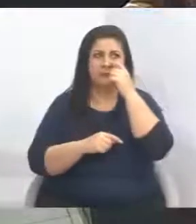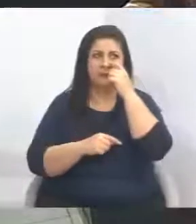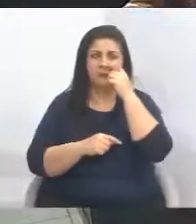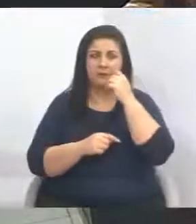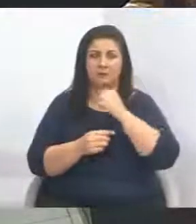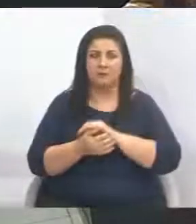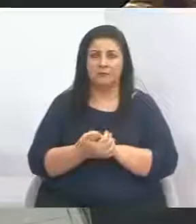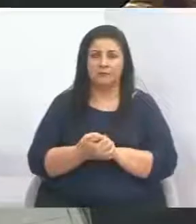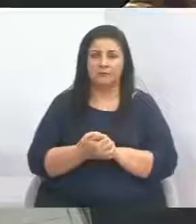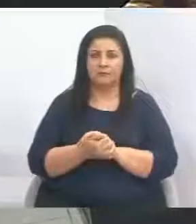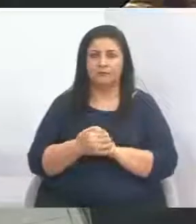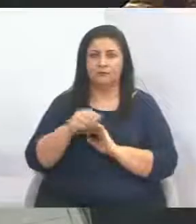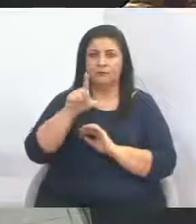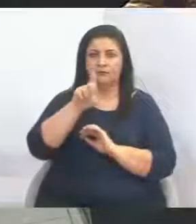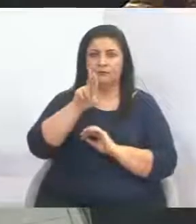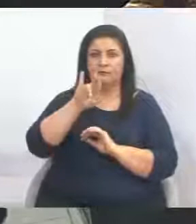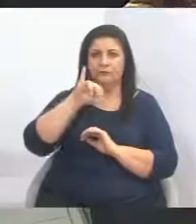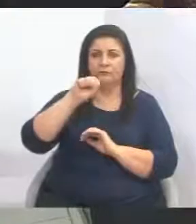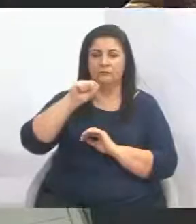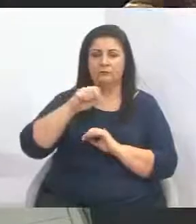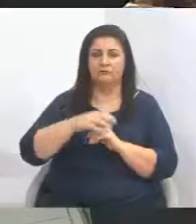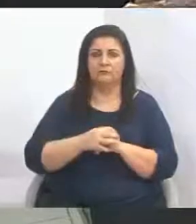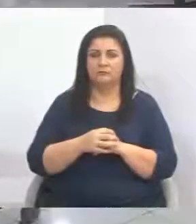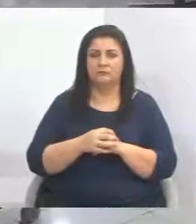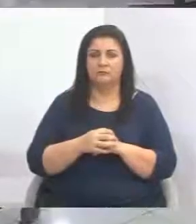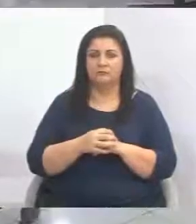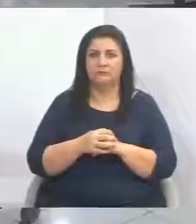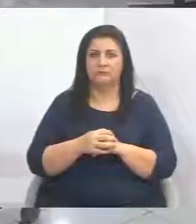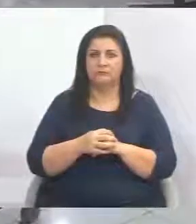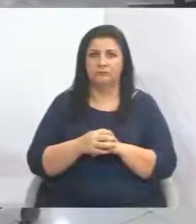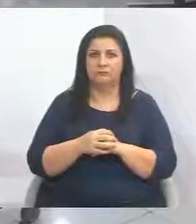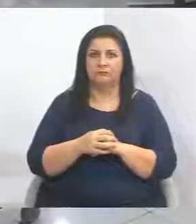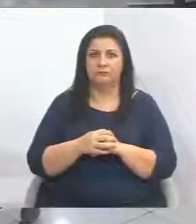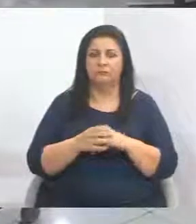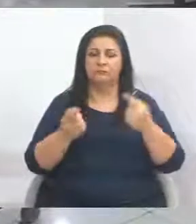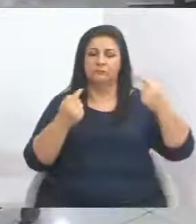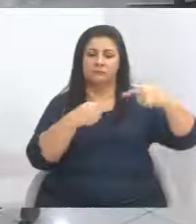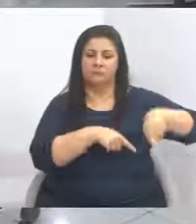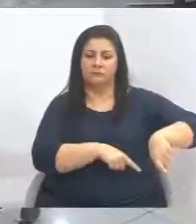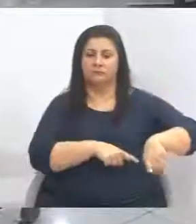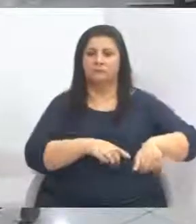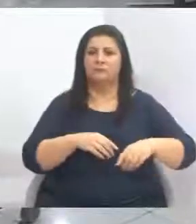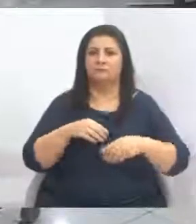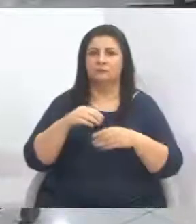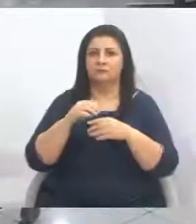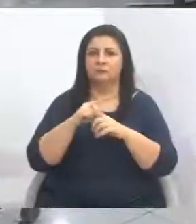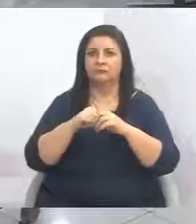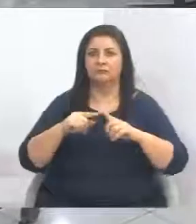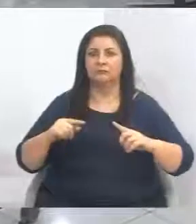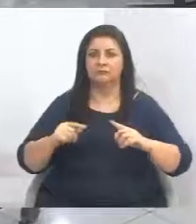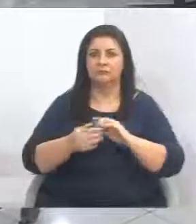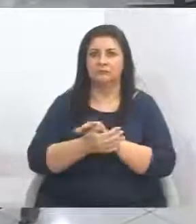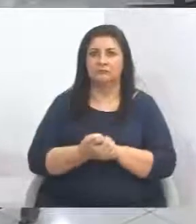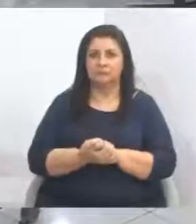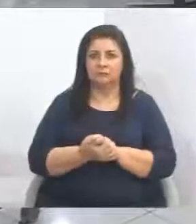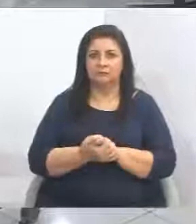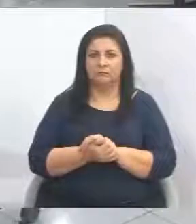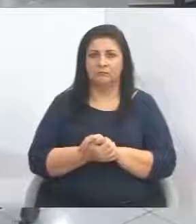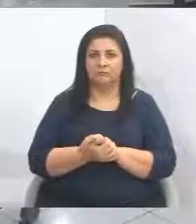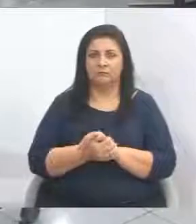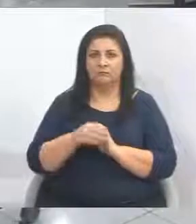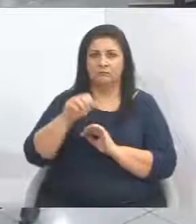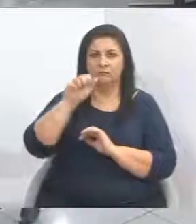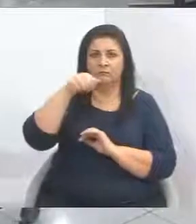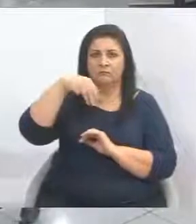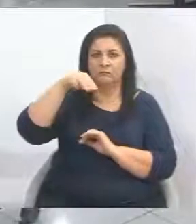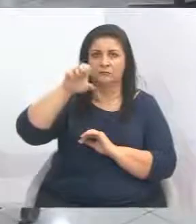Como vota o vereador Luiz Flávio? Senhor presidente, eu sou contrário ao veto. Como vota a vereadora